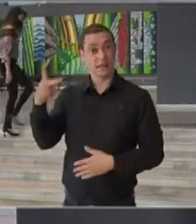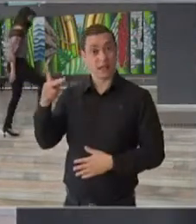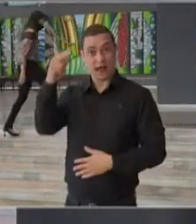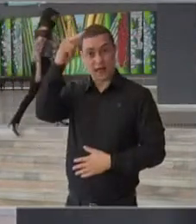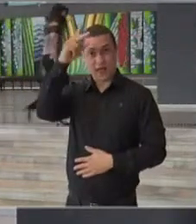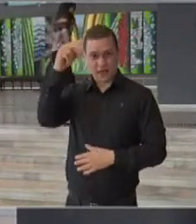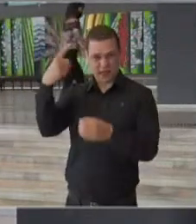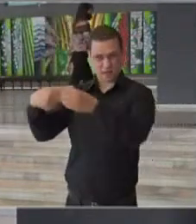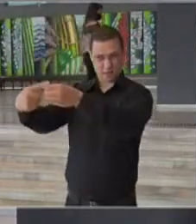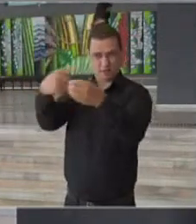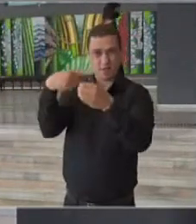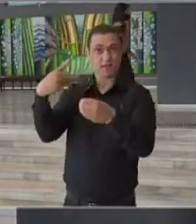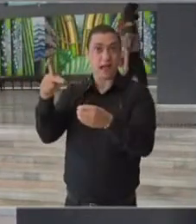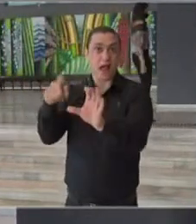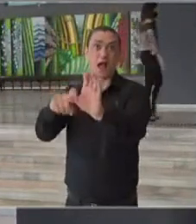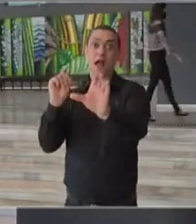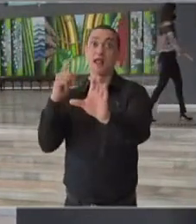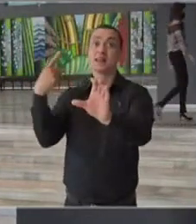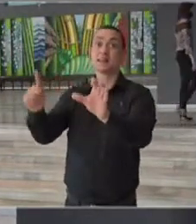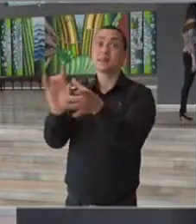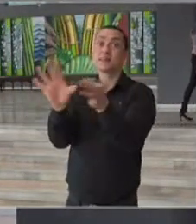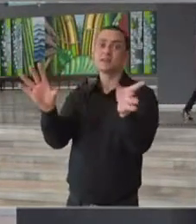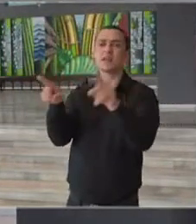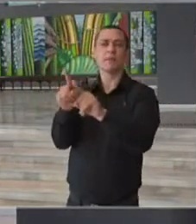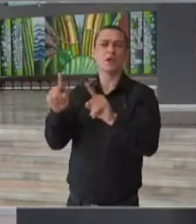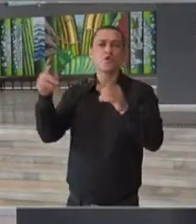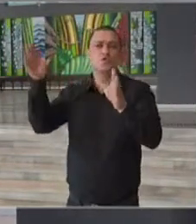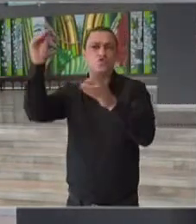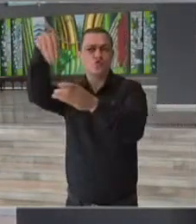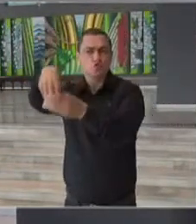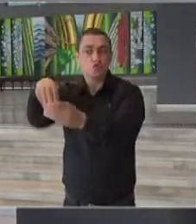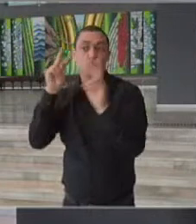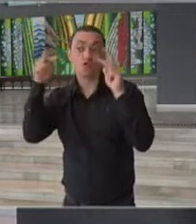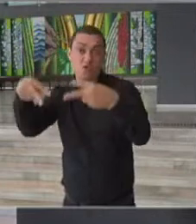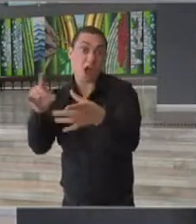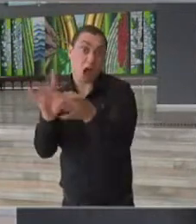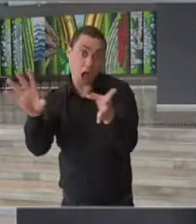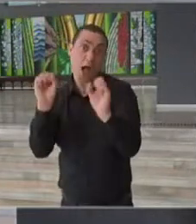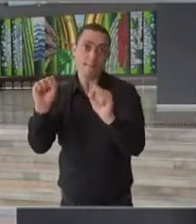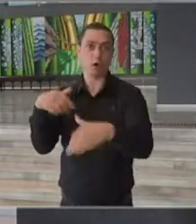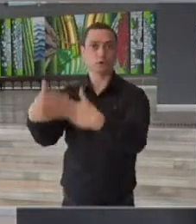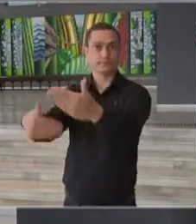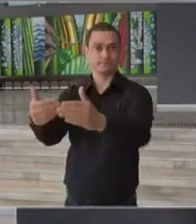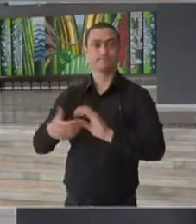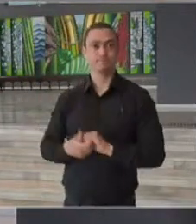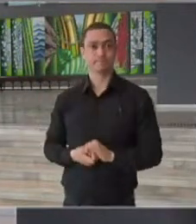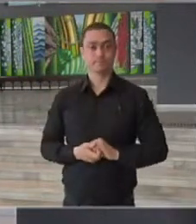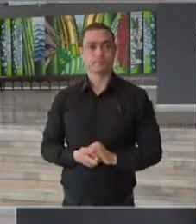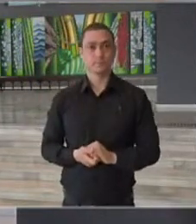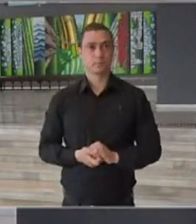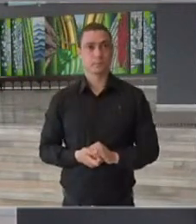municípios, com sua autonomia e o olhar local, vão autorizando. Pode passar?